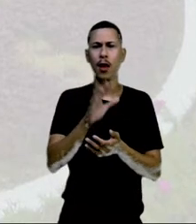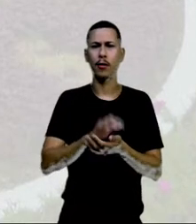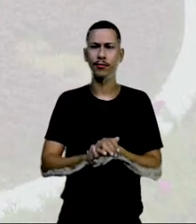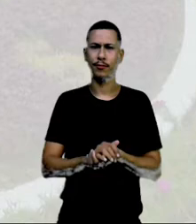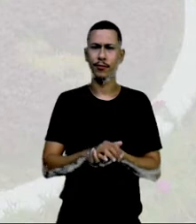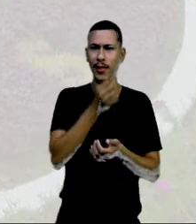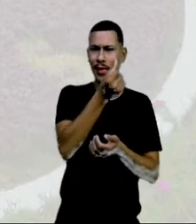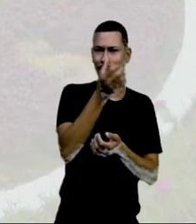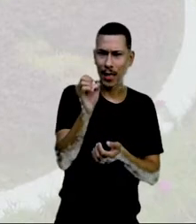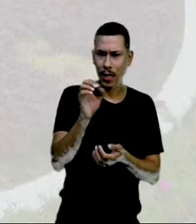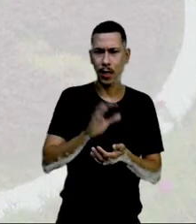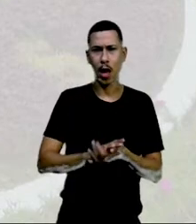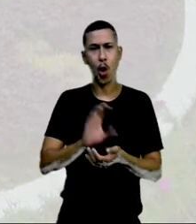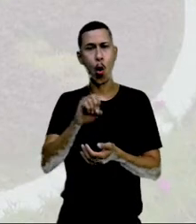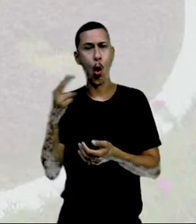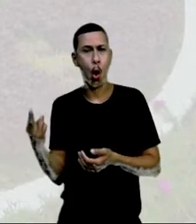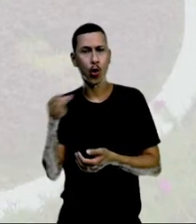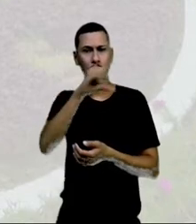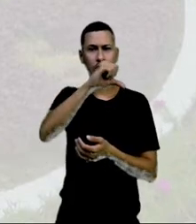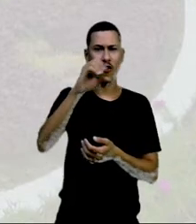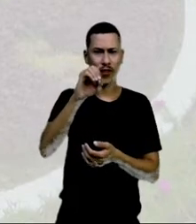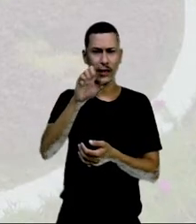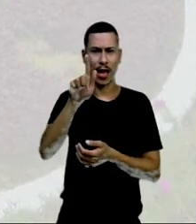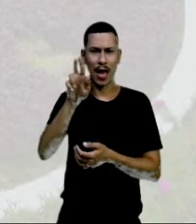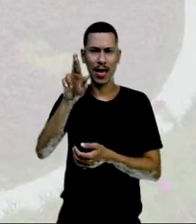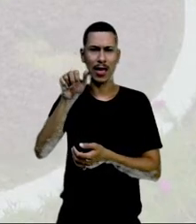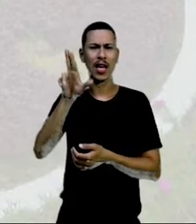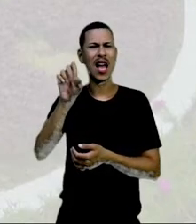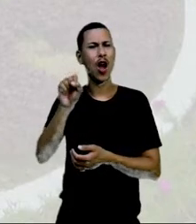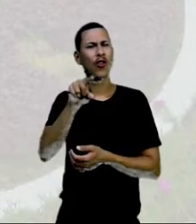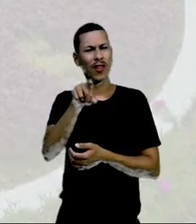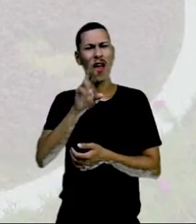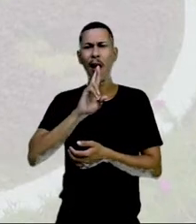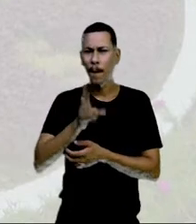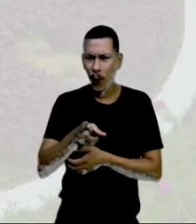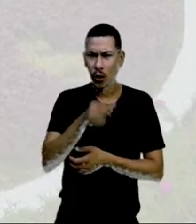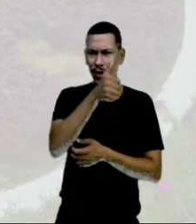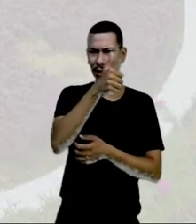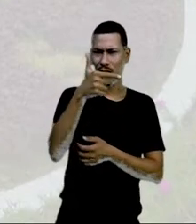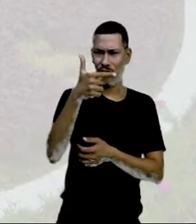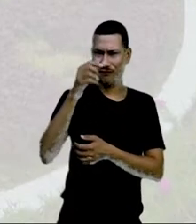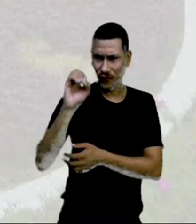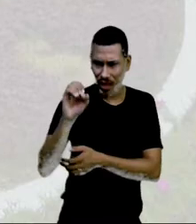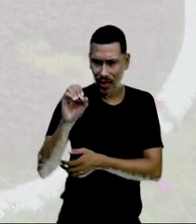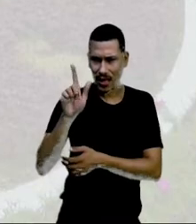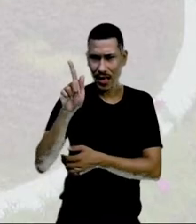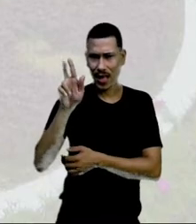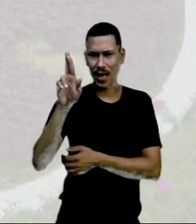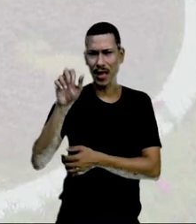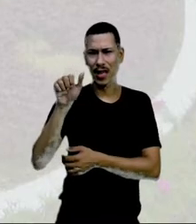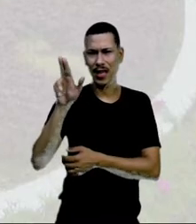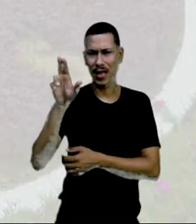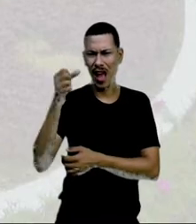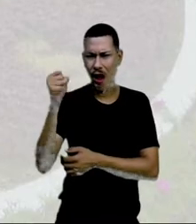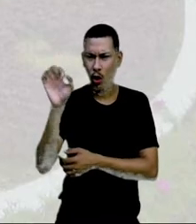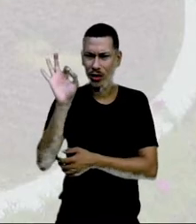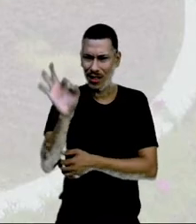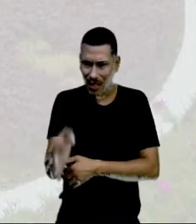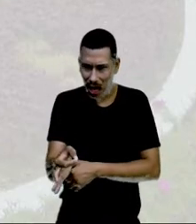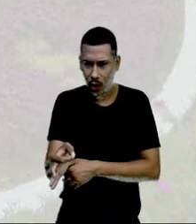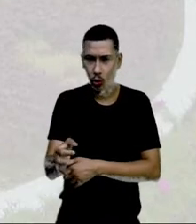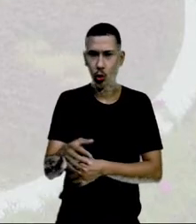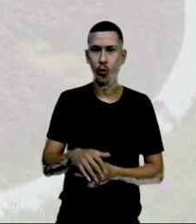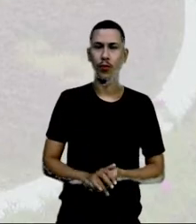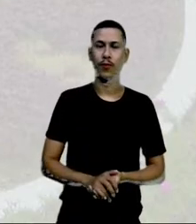aí? Muito bem! Acertou se você respondeu 120 graus. Passaram 4 espaços